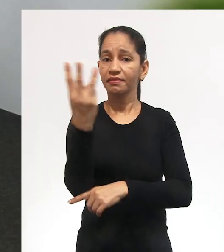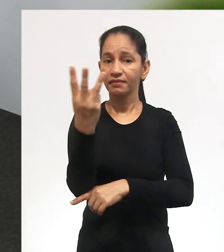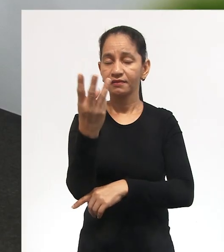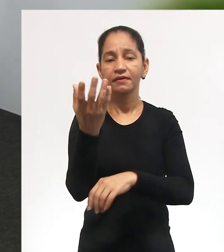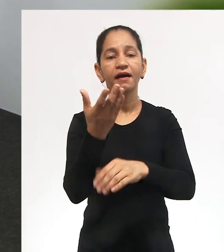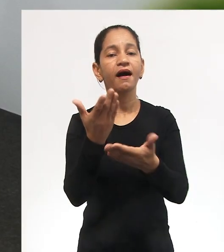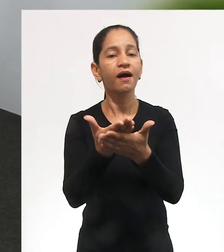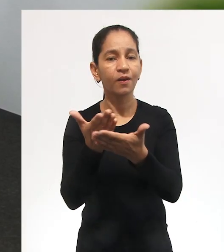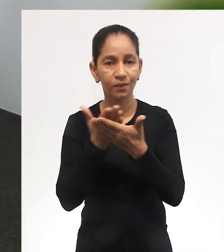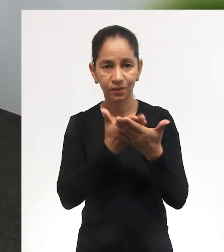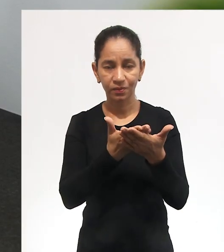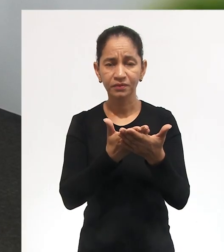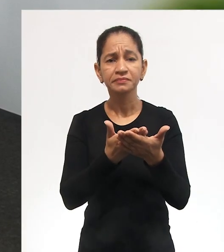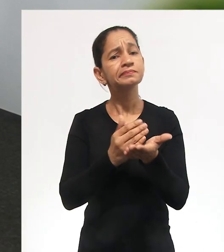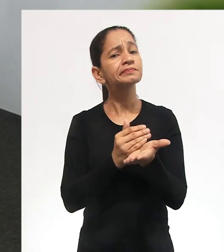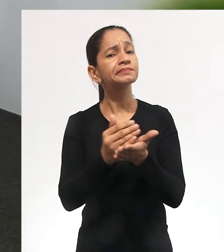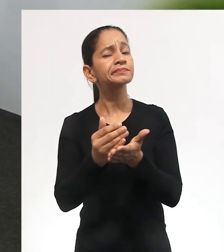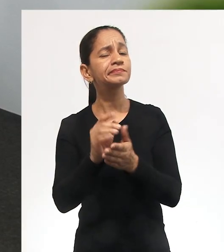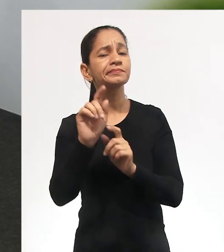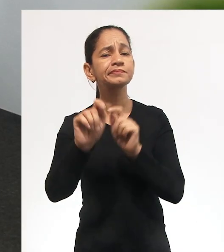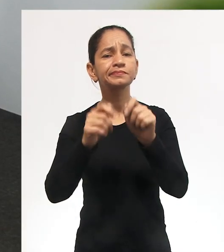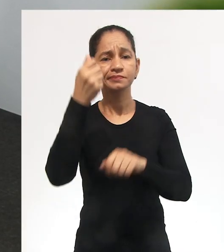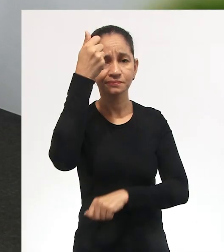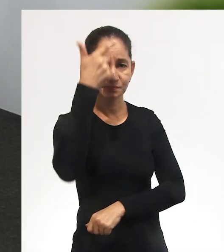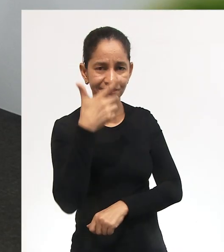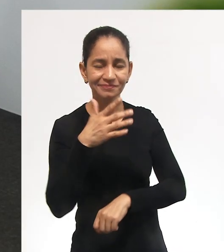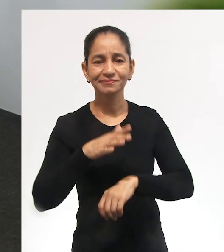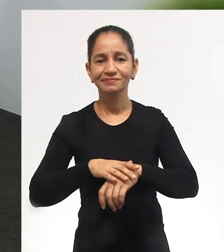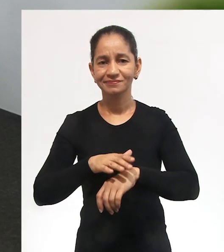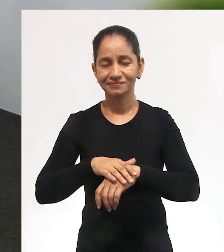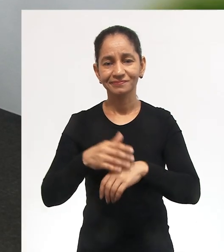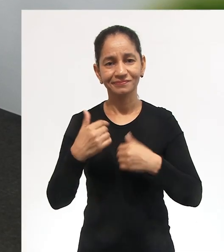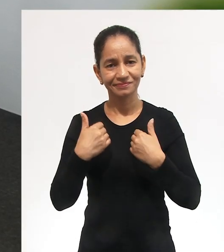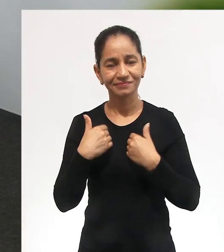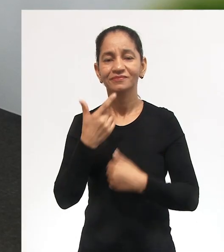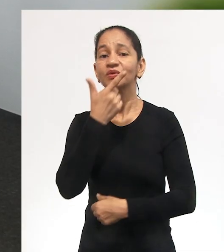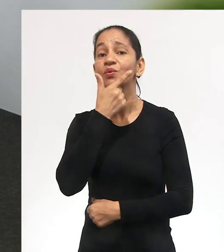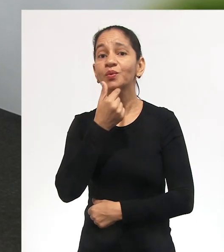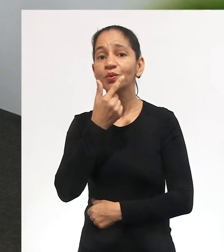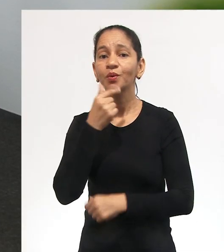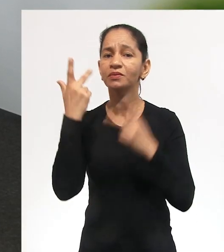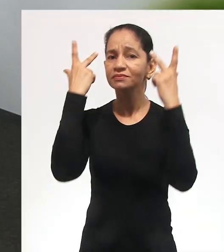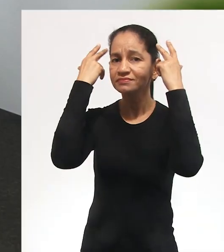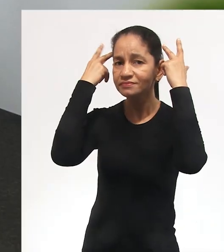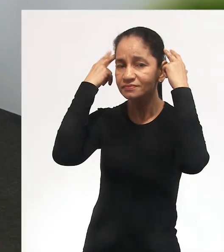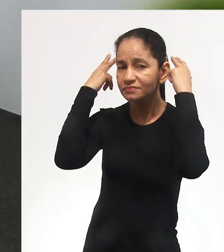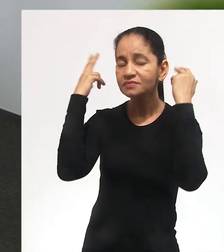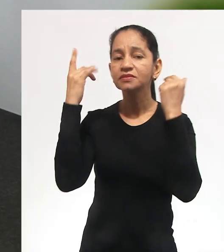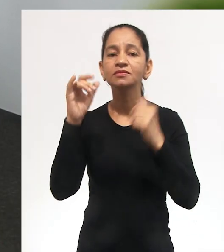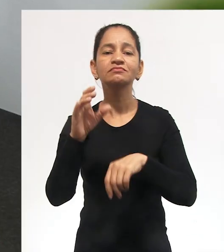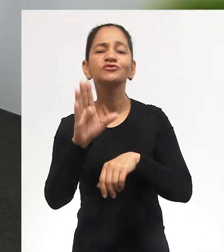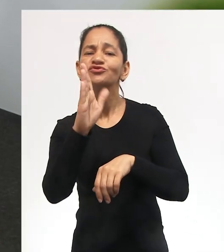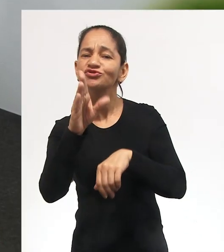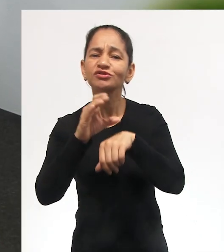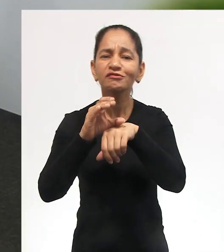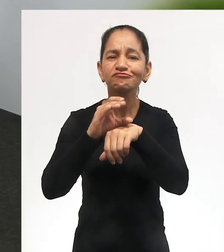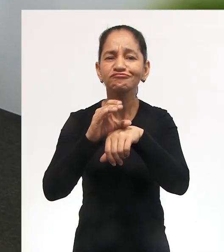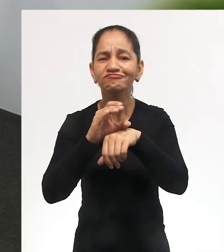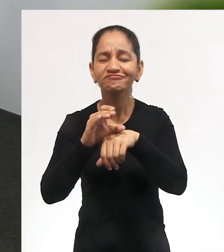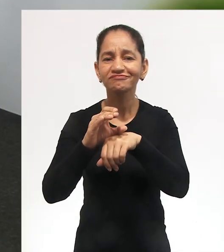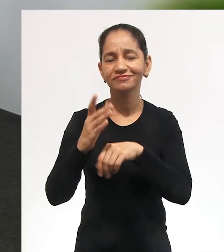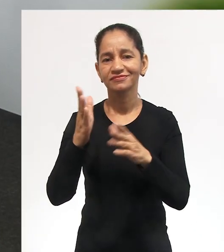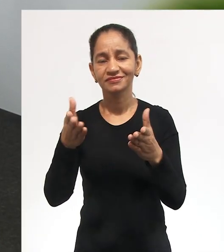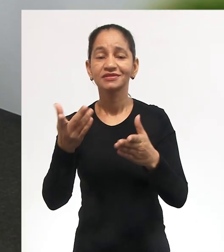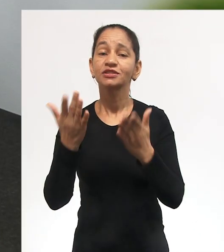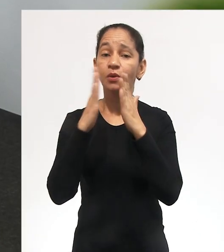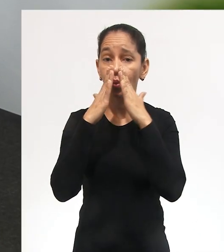aula. Vou iniciar agora a minha audiodescrição. Eu sou um homem de cabelos curtos, grisalhos, minha cor da pele